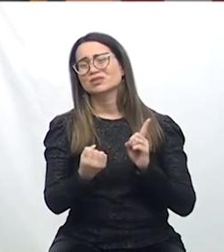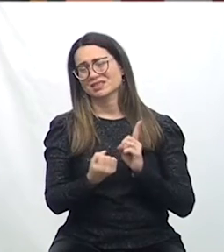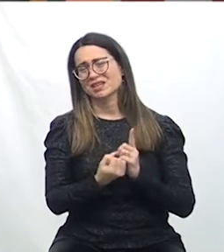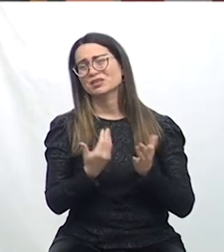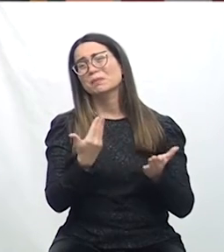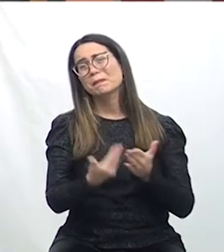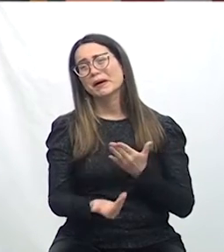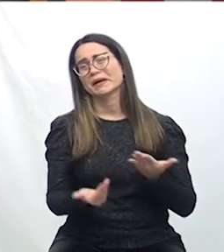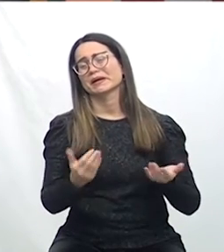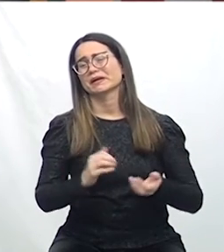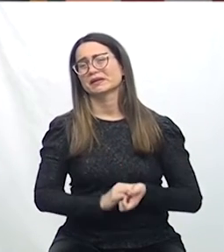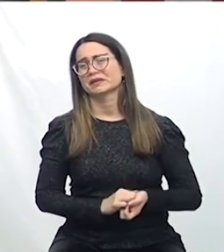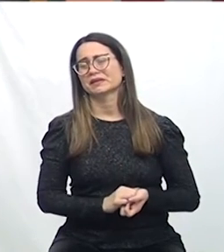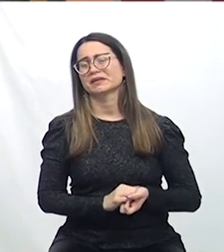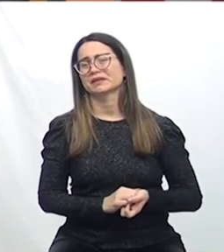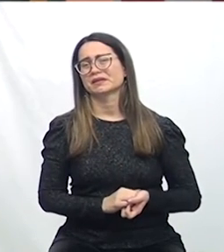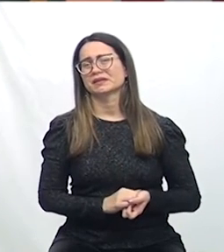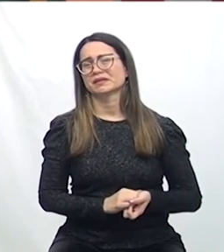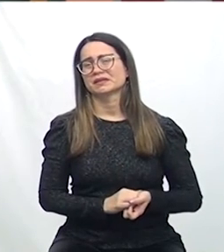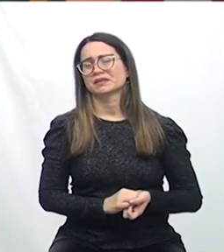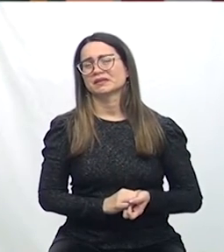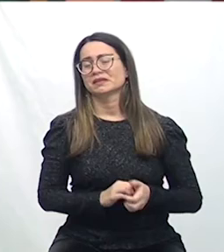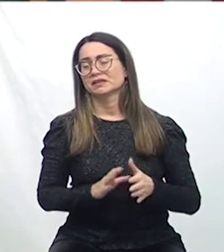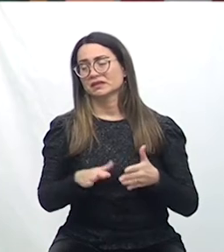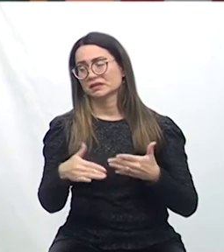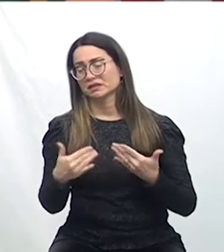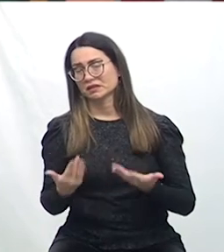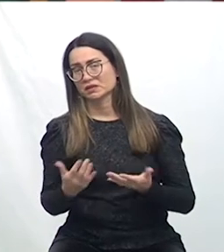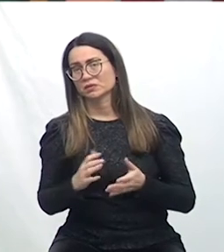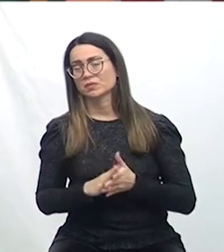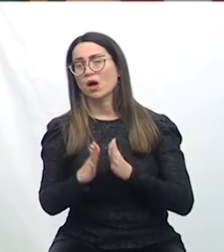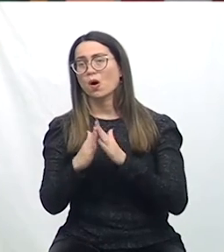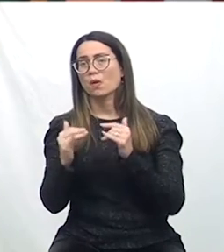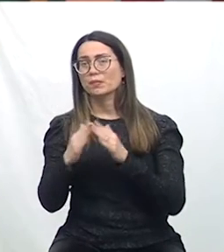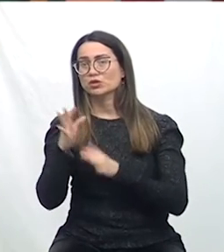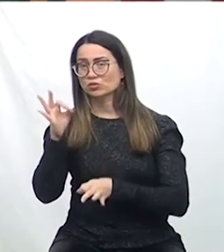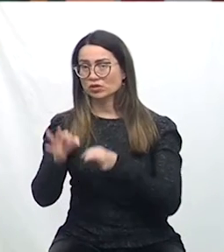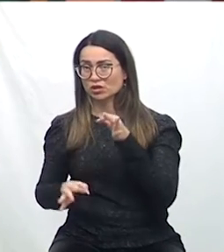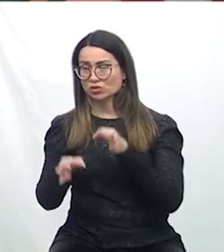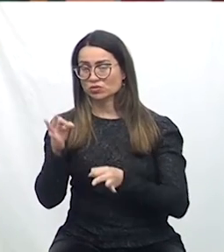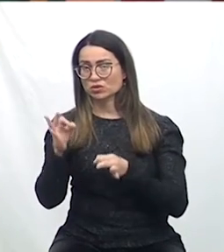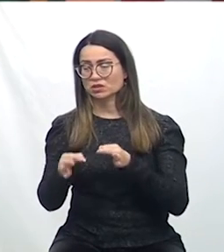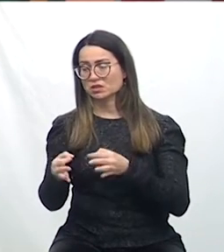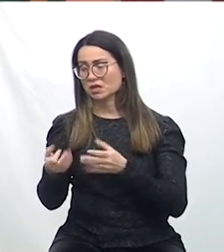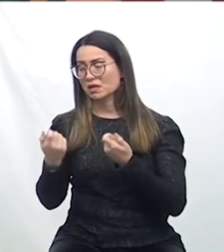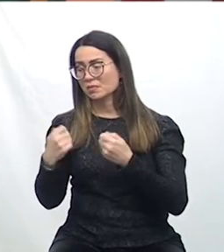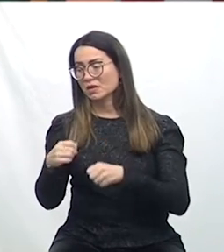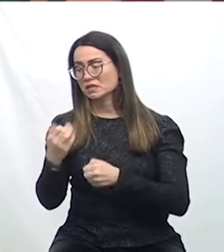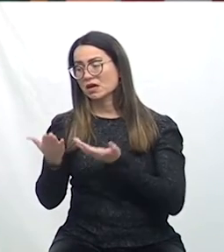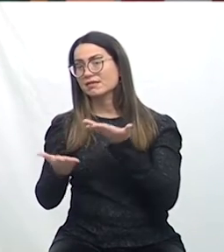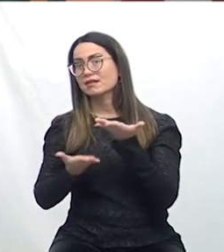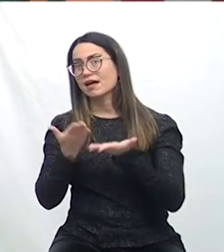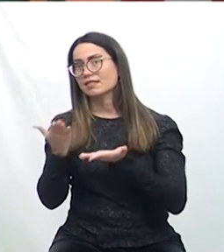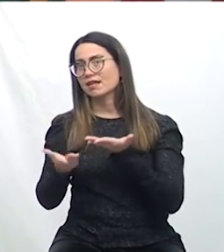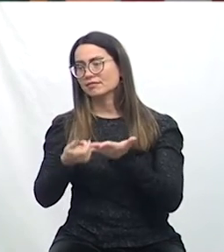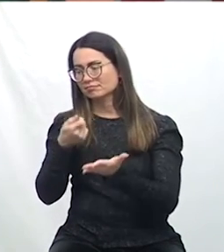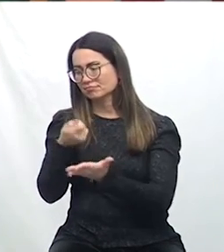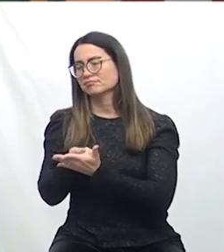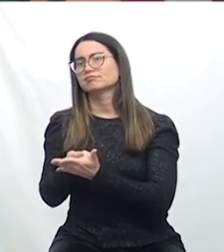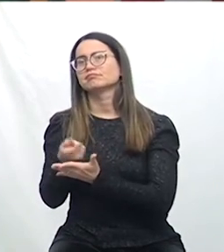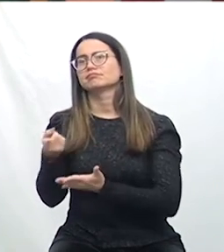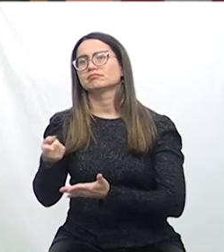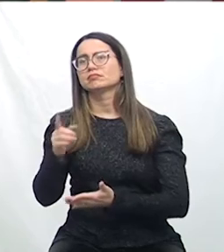Então, esse internação involuntária é uma forma de salvar essas pessoas. Né, salvar essas